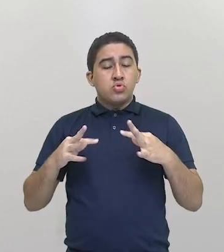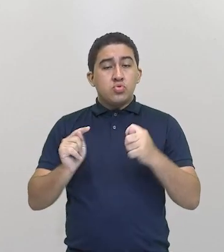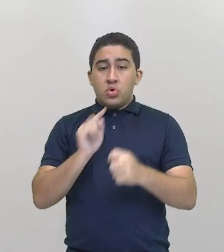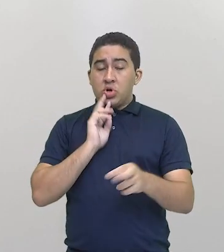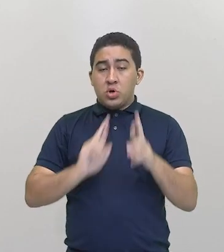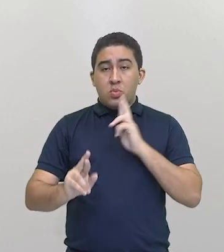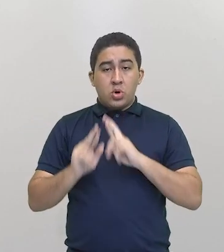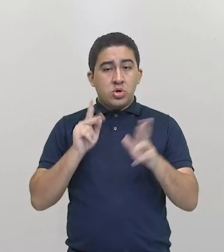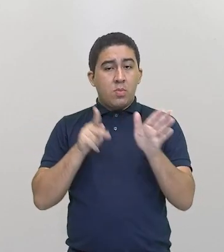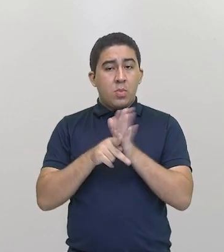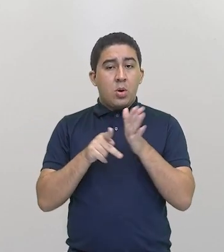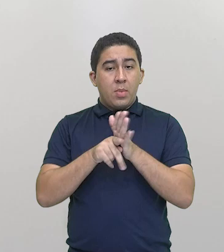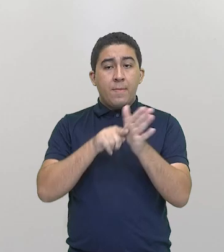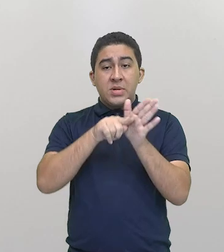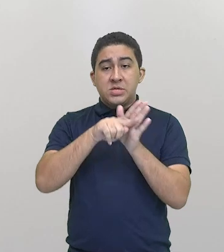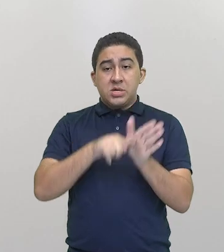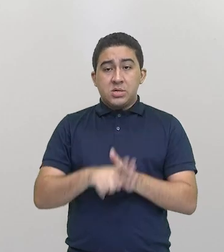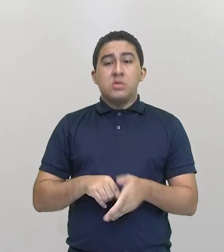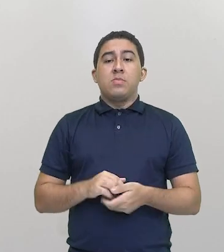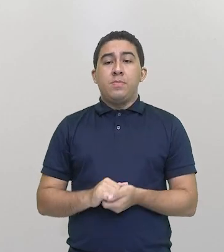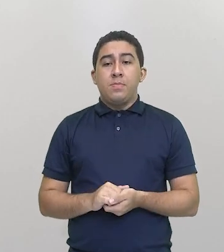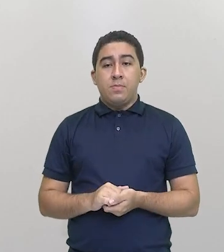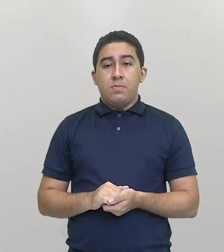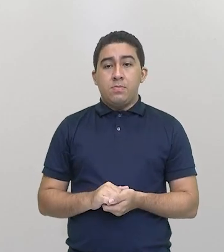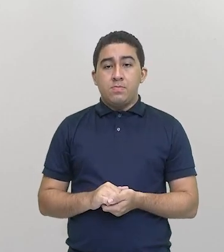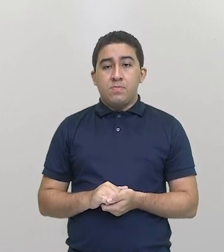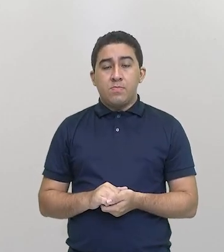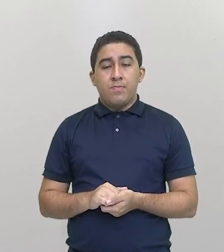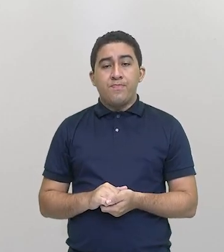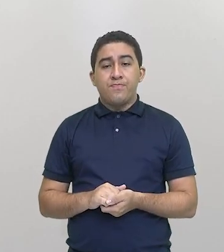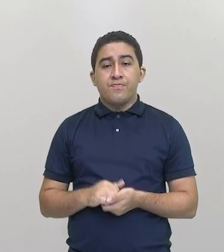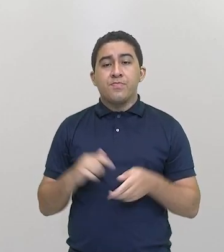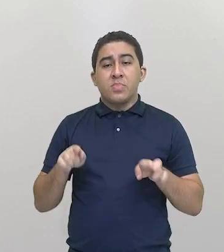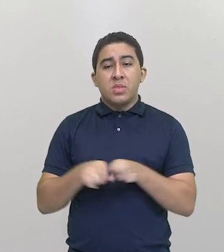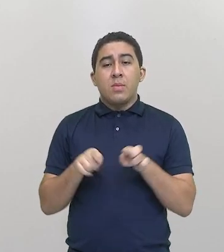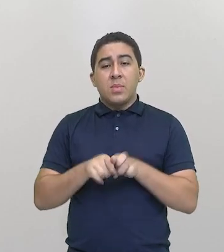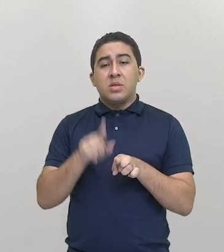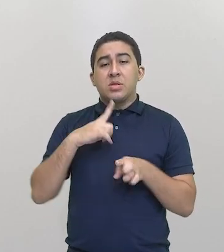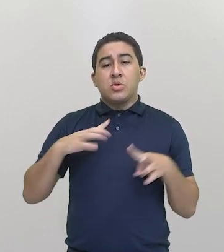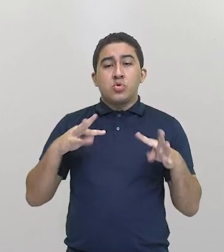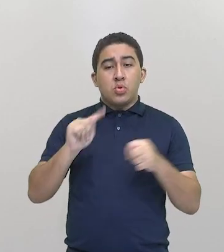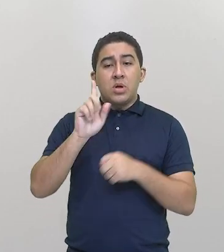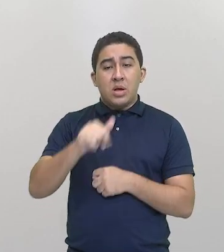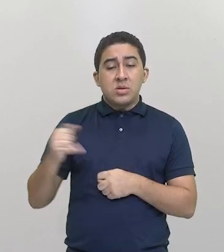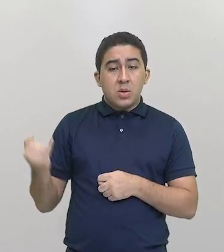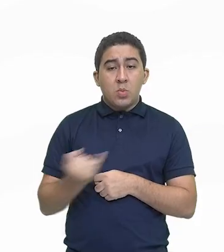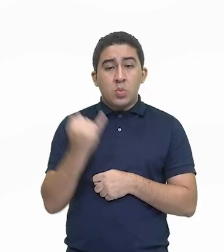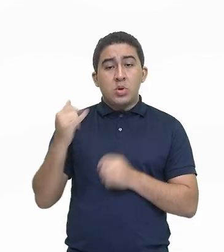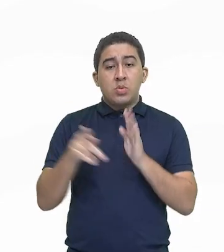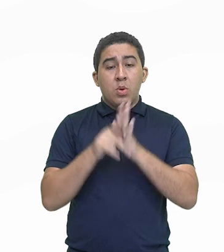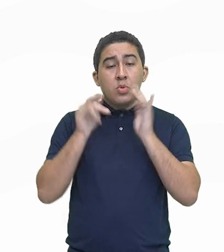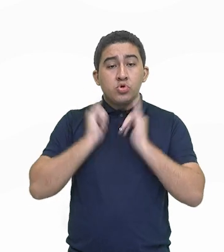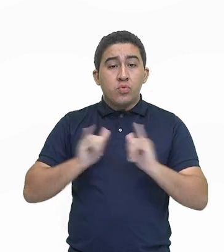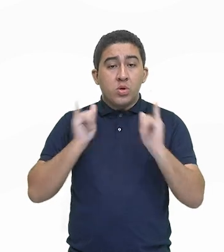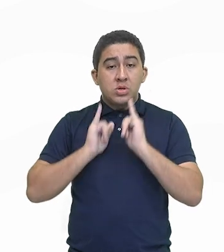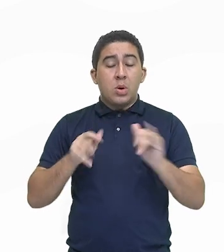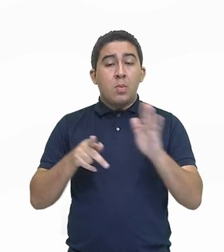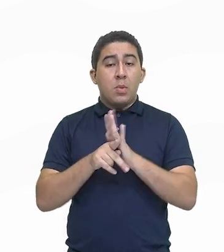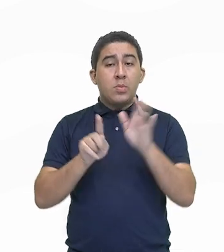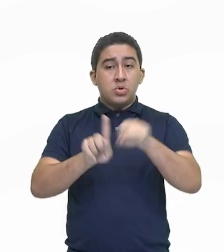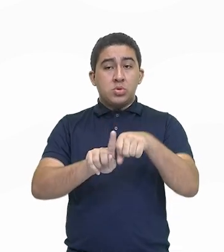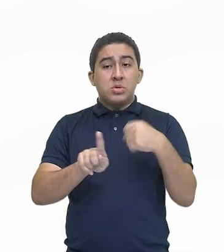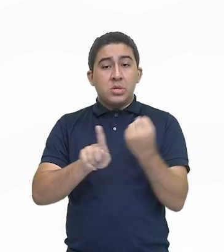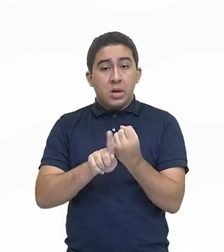da pesquisa. E aí tem toda essa importância de divulgação para a sociedade, até